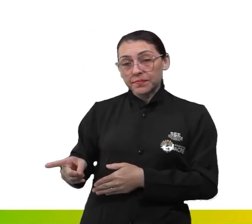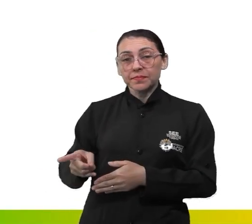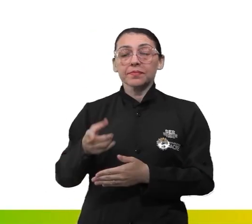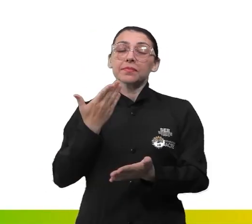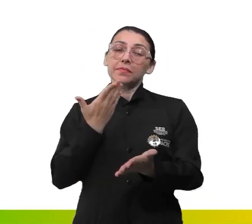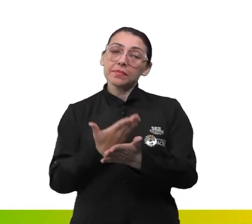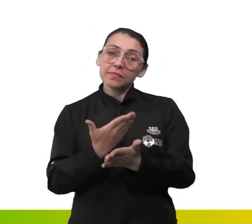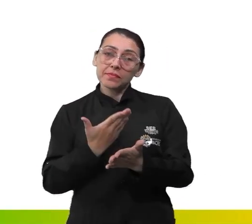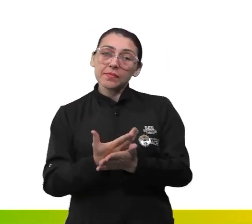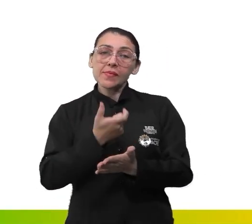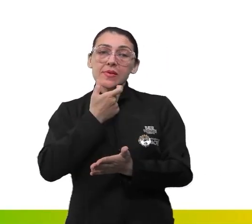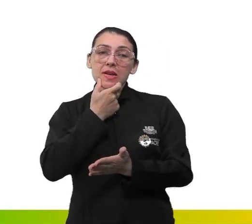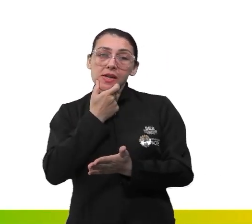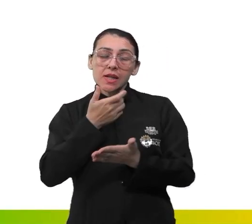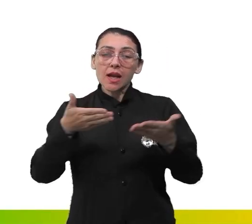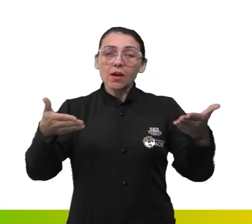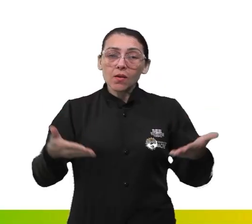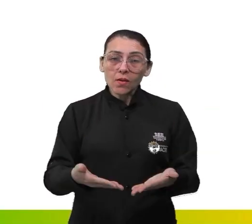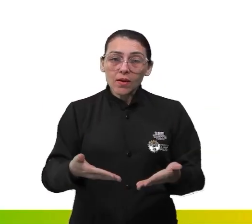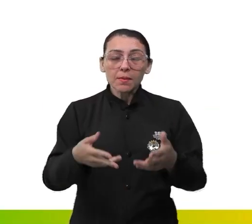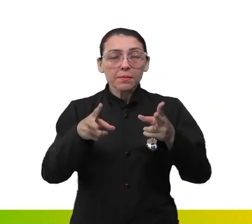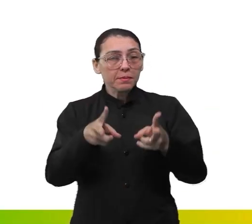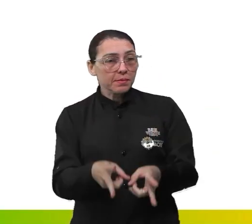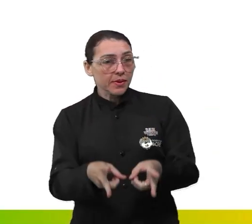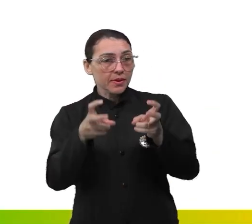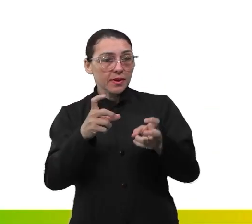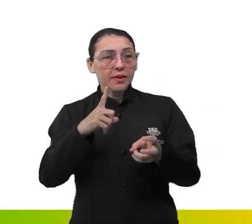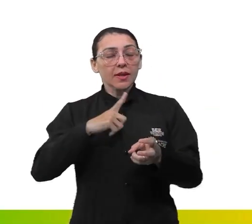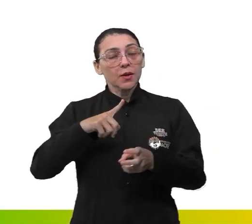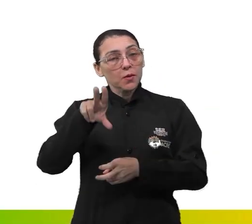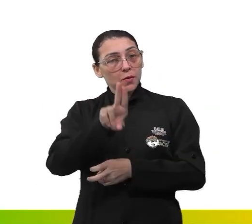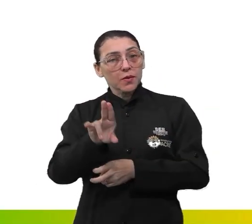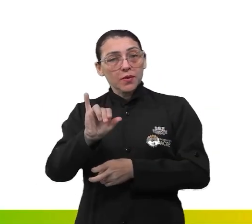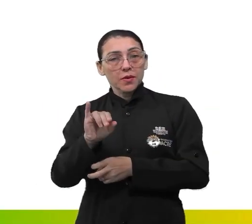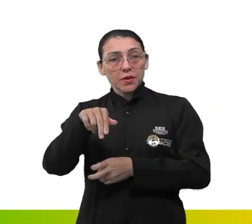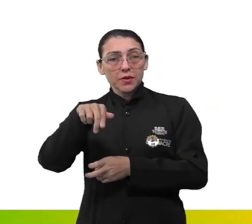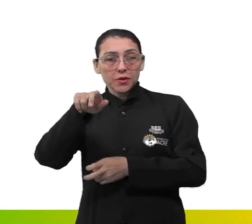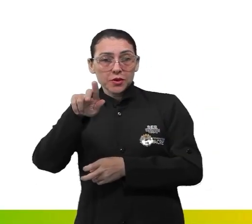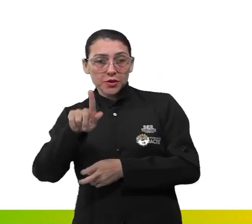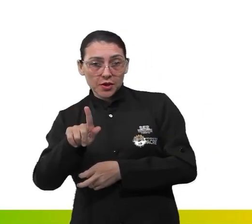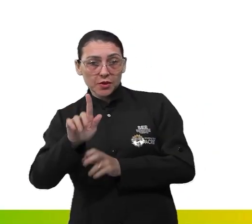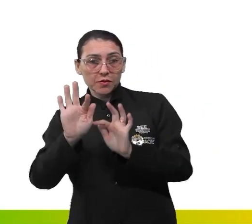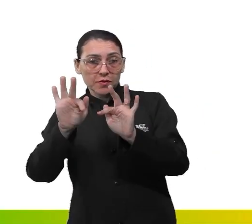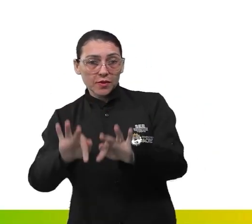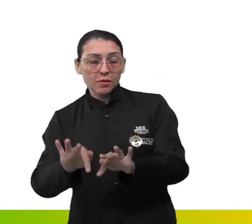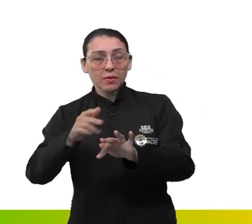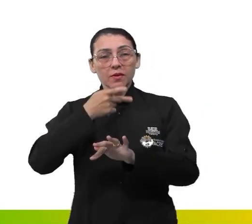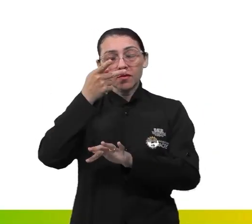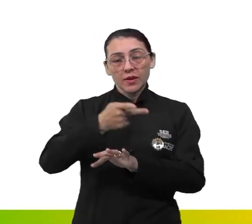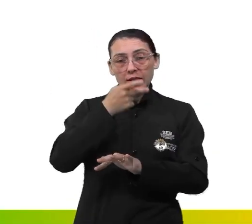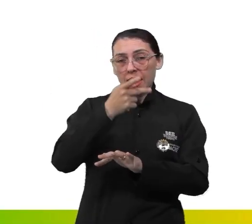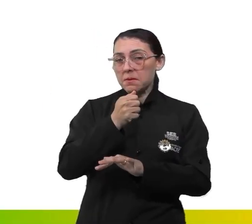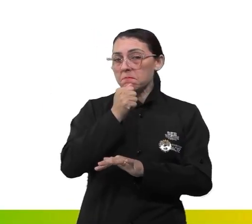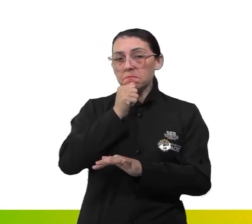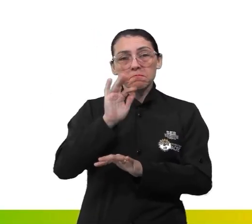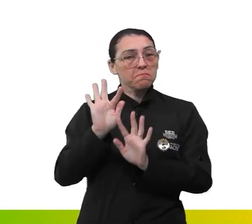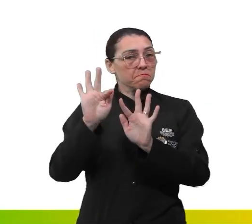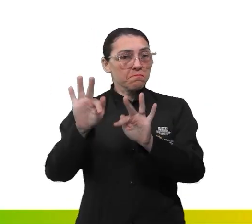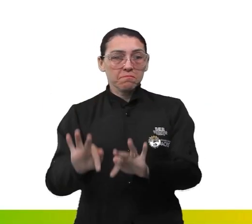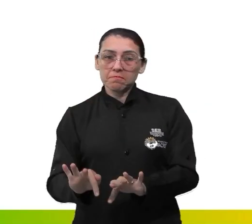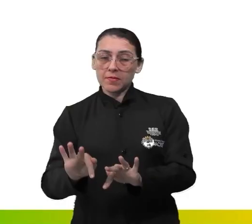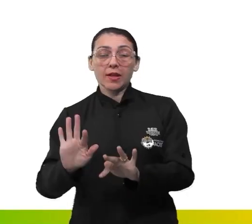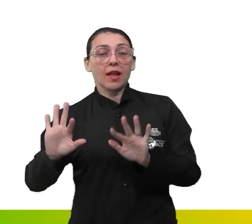inglês agora. Observem que nós temos ali o uso do ing no final para falar de uma ação que ainda não foi